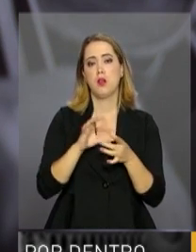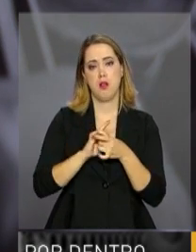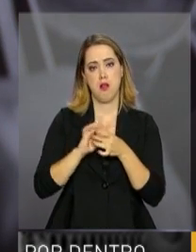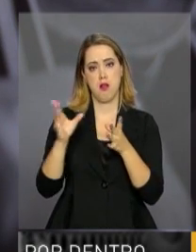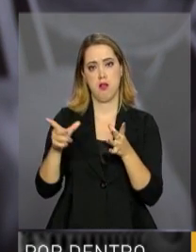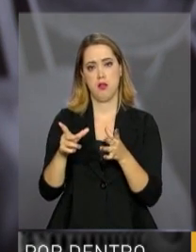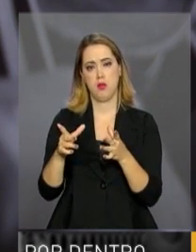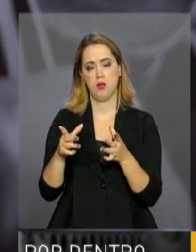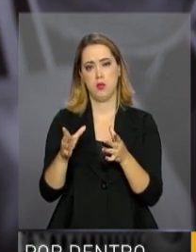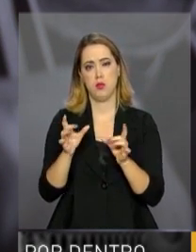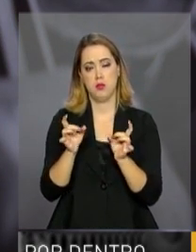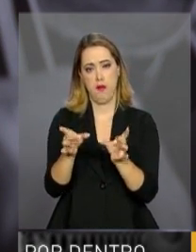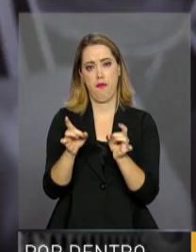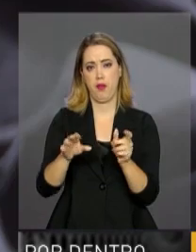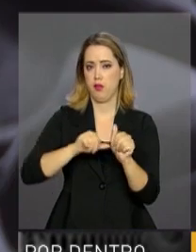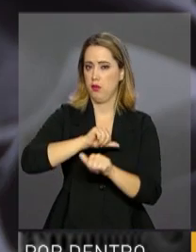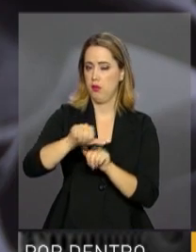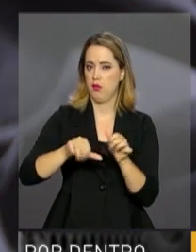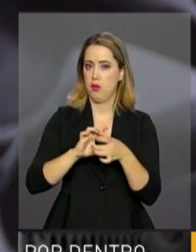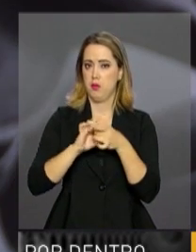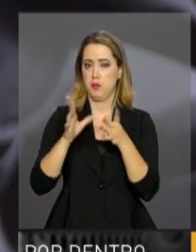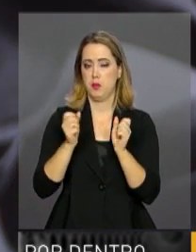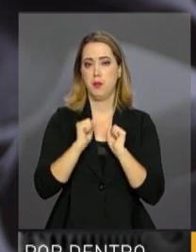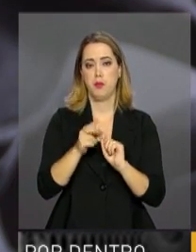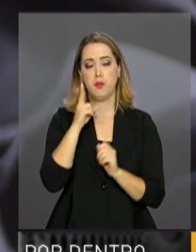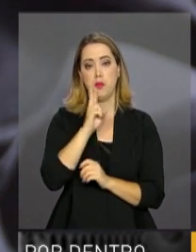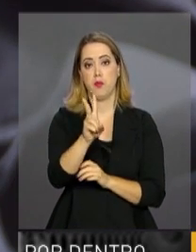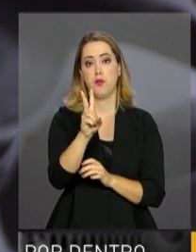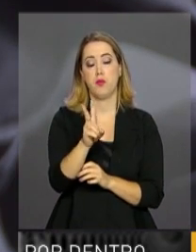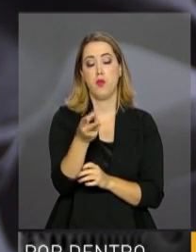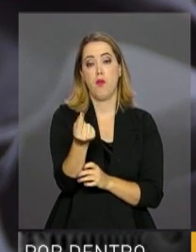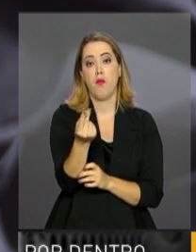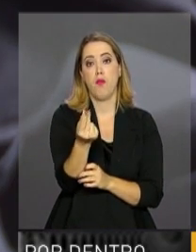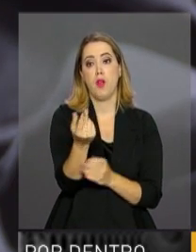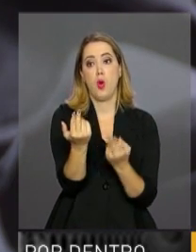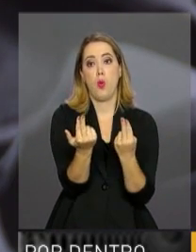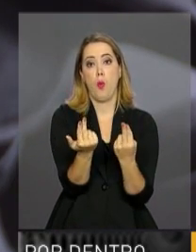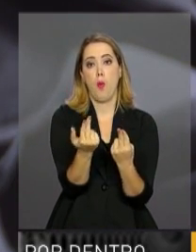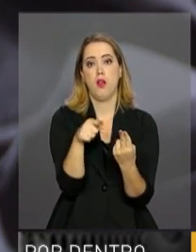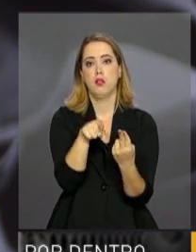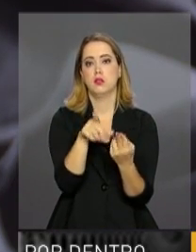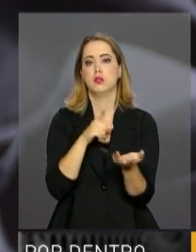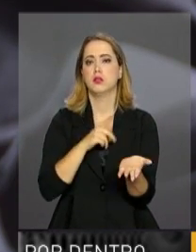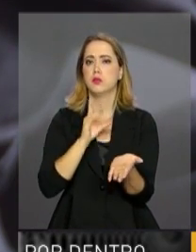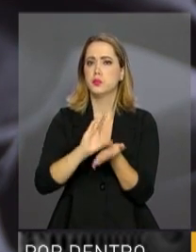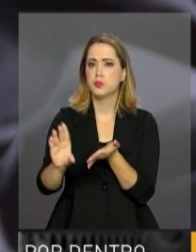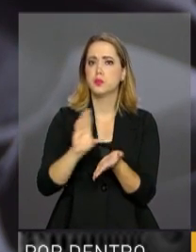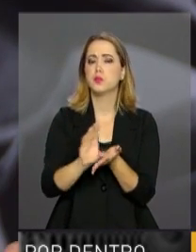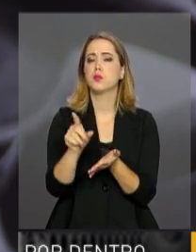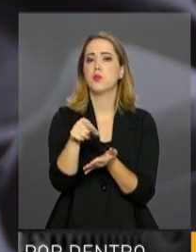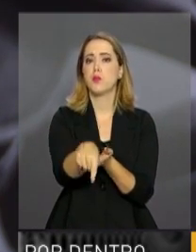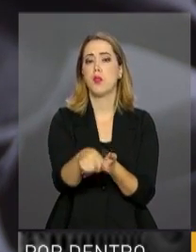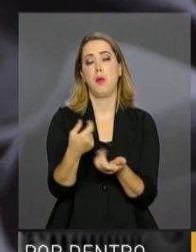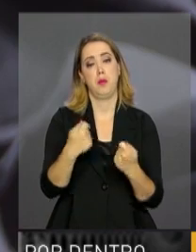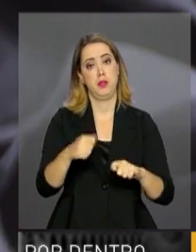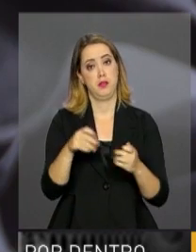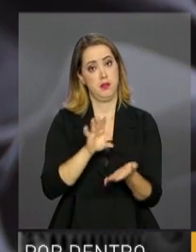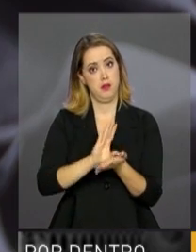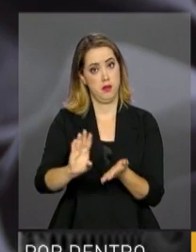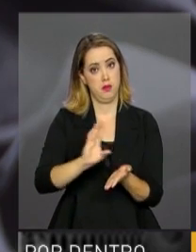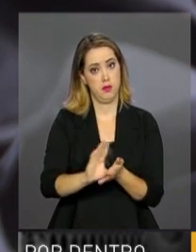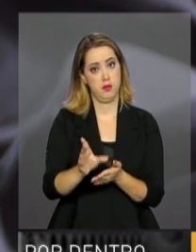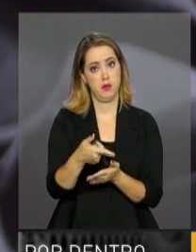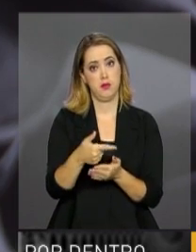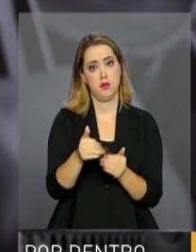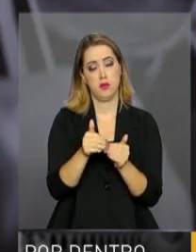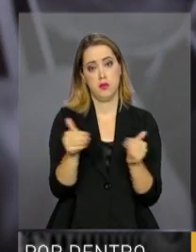autorização, ela prevê o investimento equivalente desse patrimônio, dessa avaliação, em investimentos para